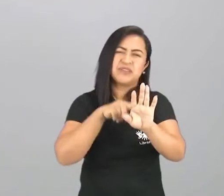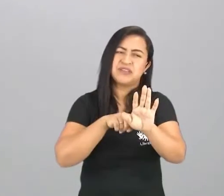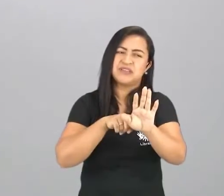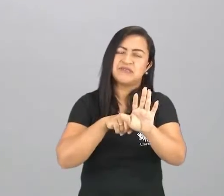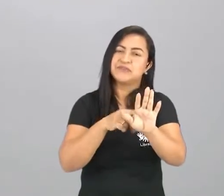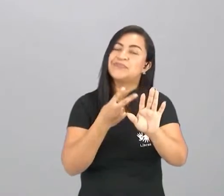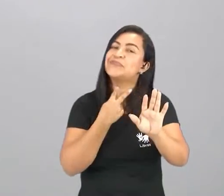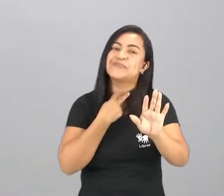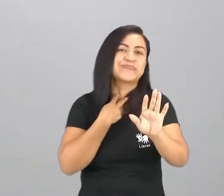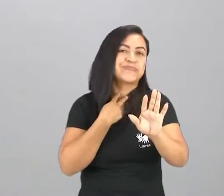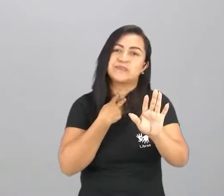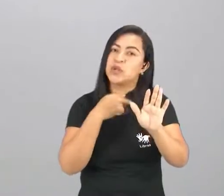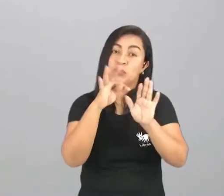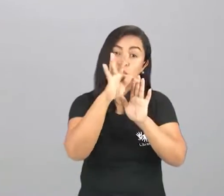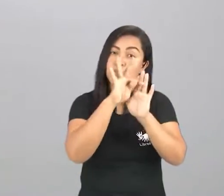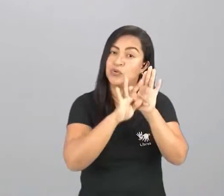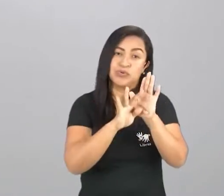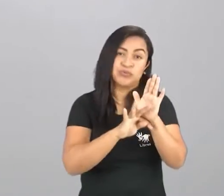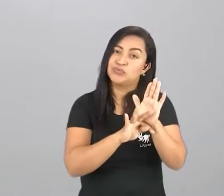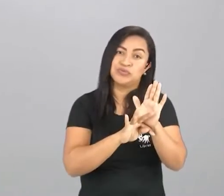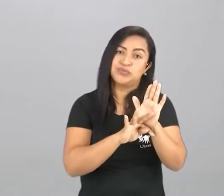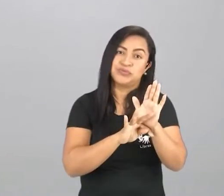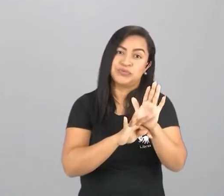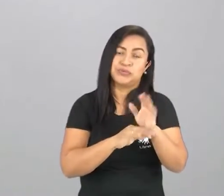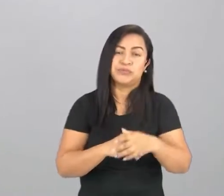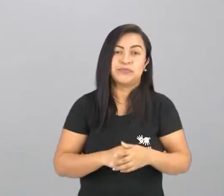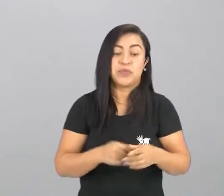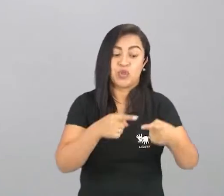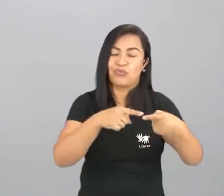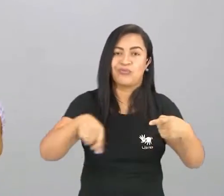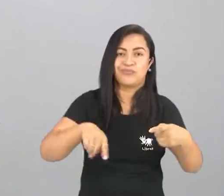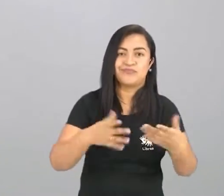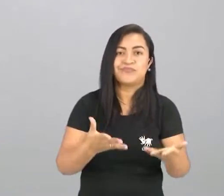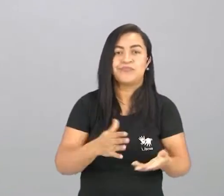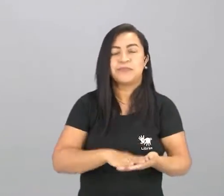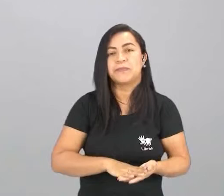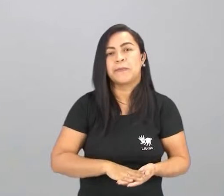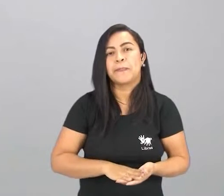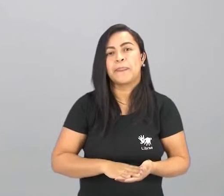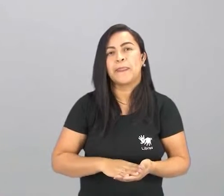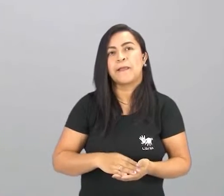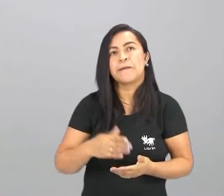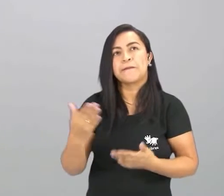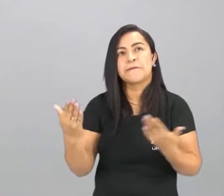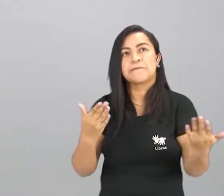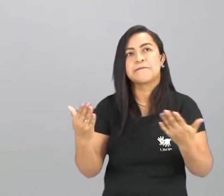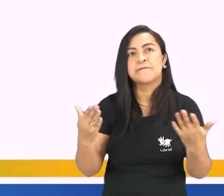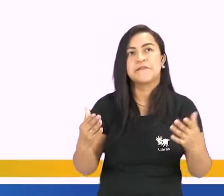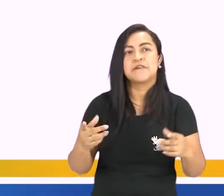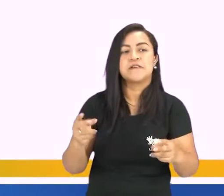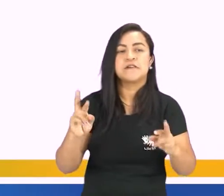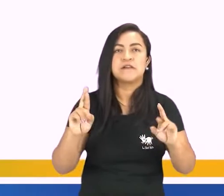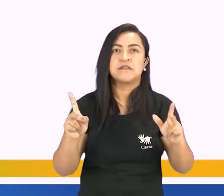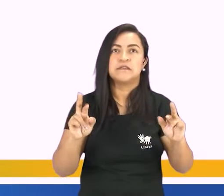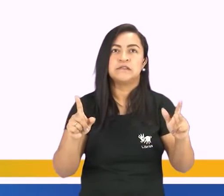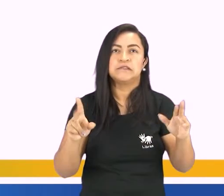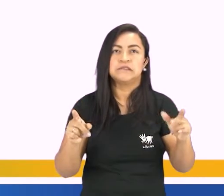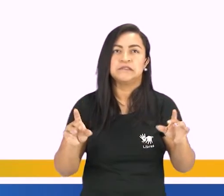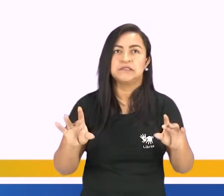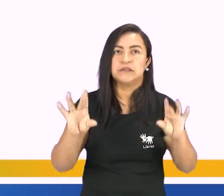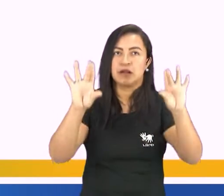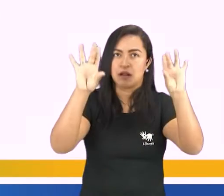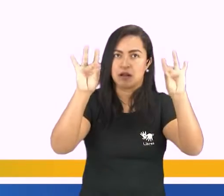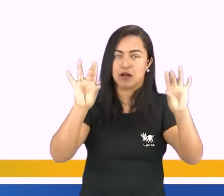do texto informativo. Vamos ver agora a diferença entre o descritivo e o expositivo. Bom,